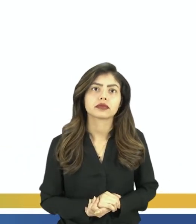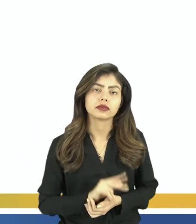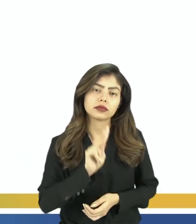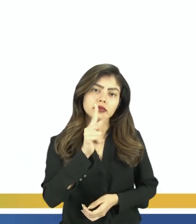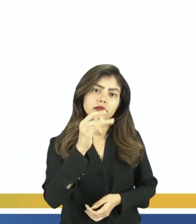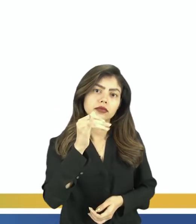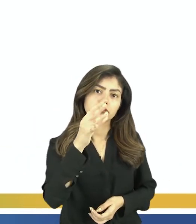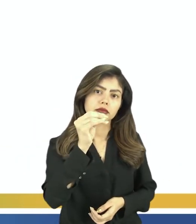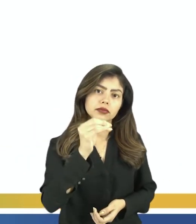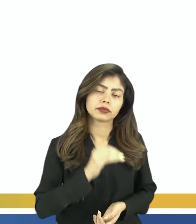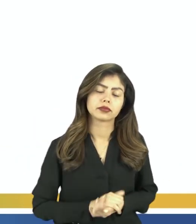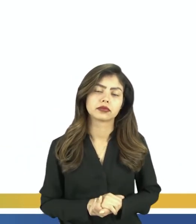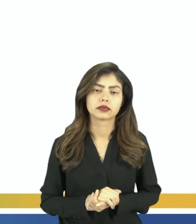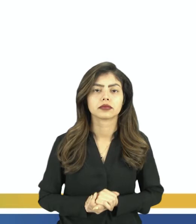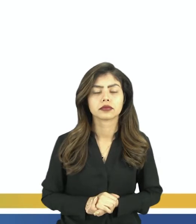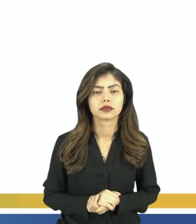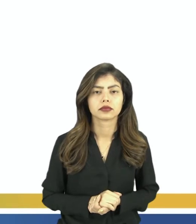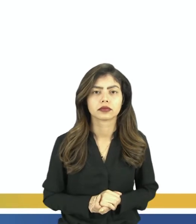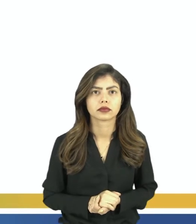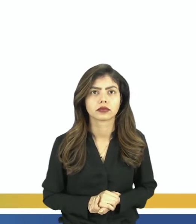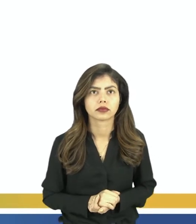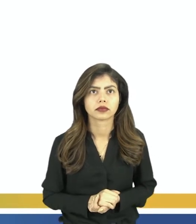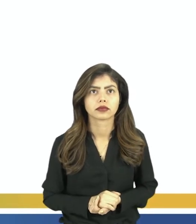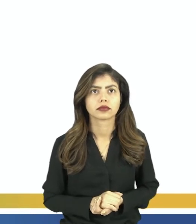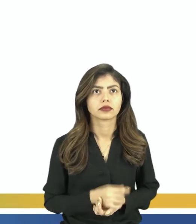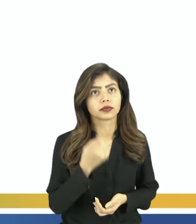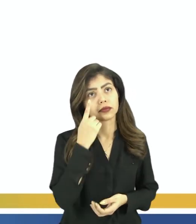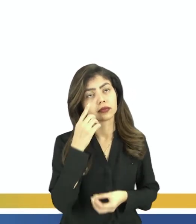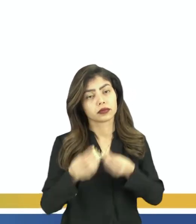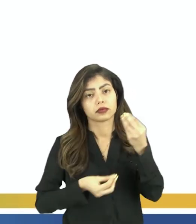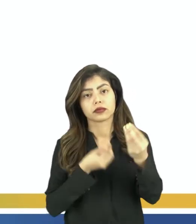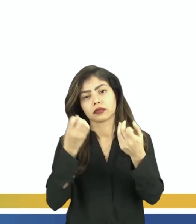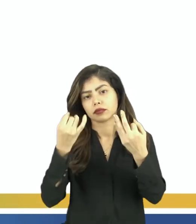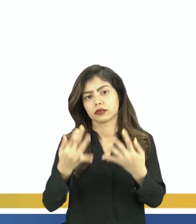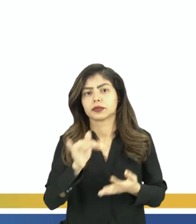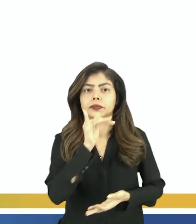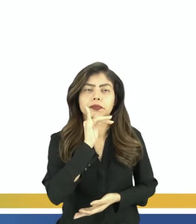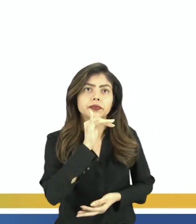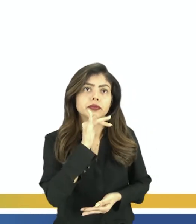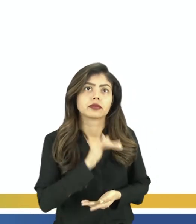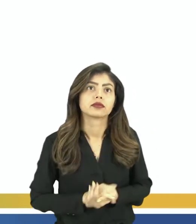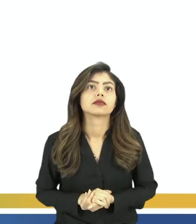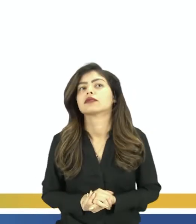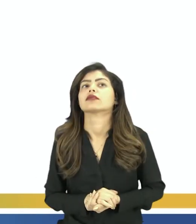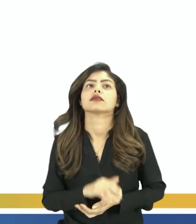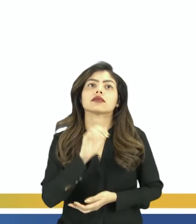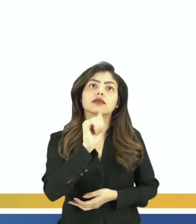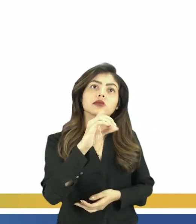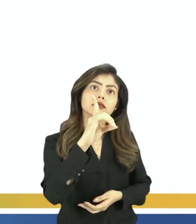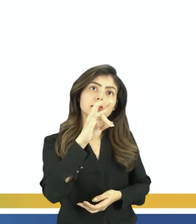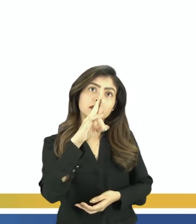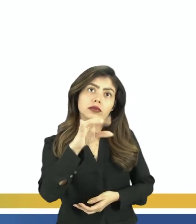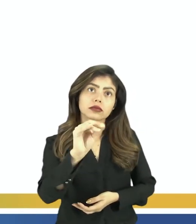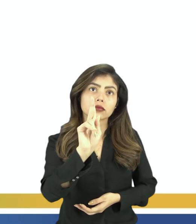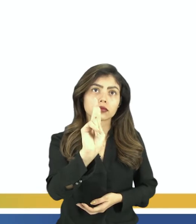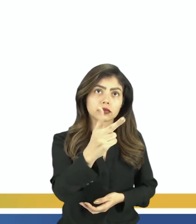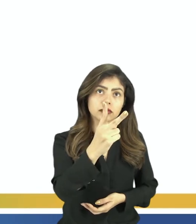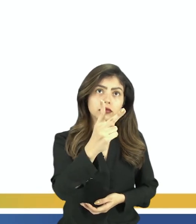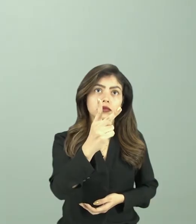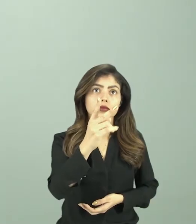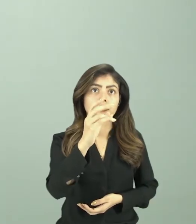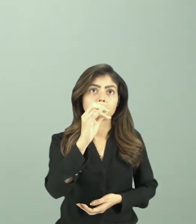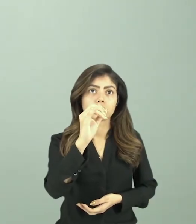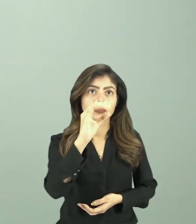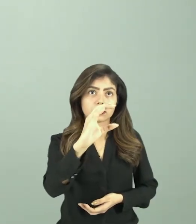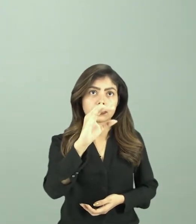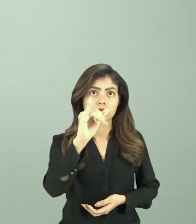vai ter o acréscimo do prefixo hipo. Então, vamos ver aqui como é que seria o exemplo. Então, aqui, ó, o ácido clórico, ele é óxido e